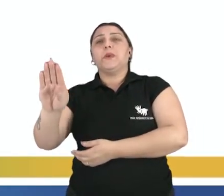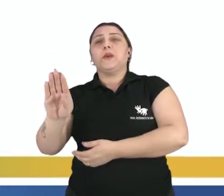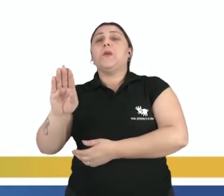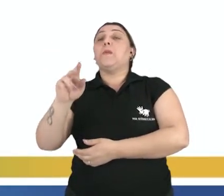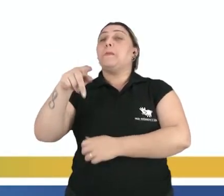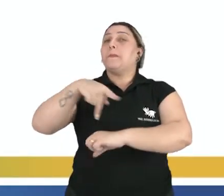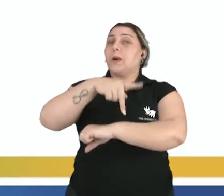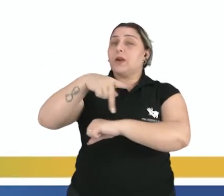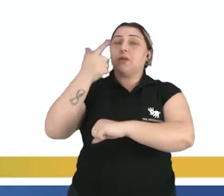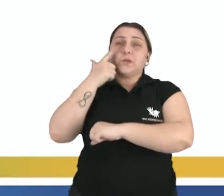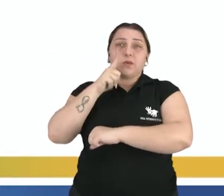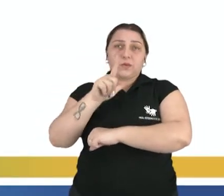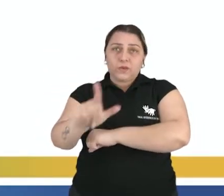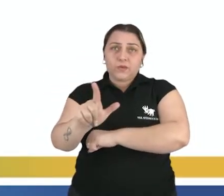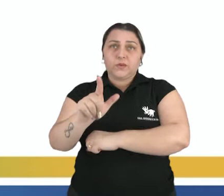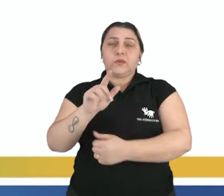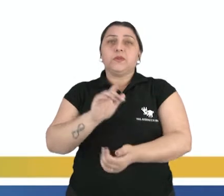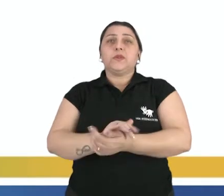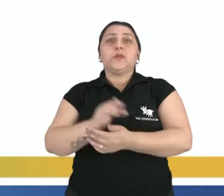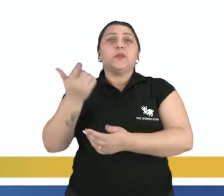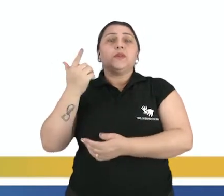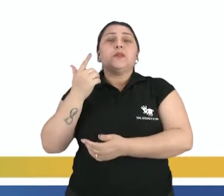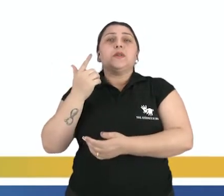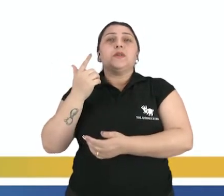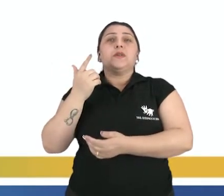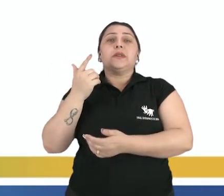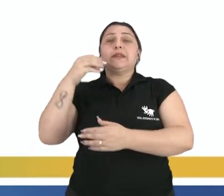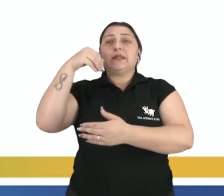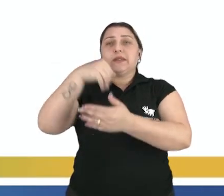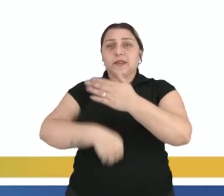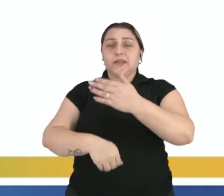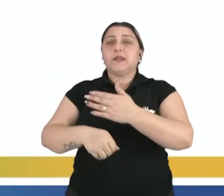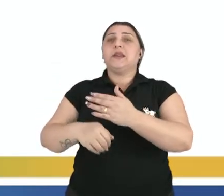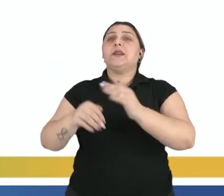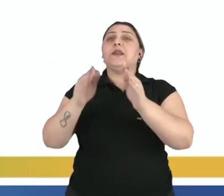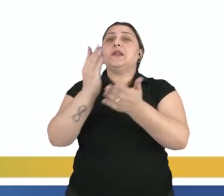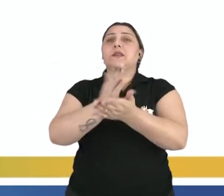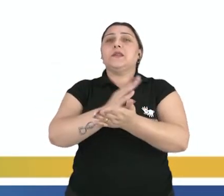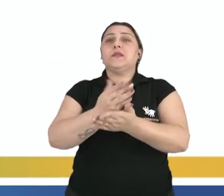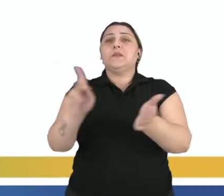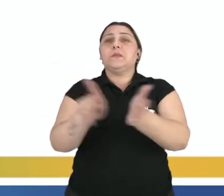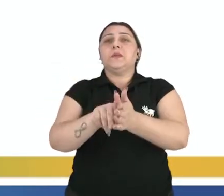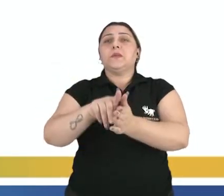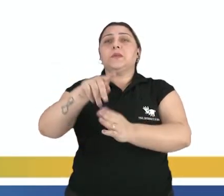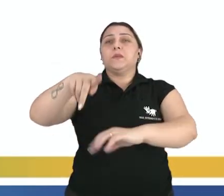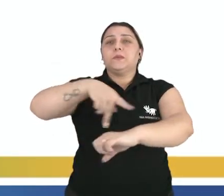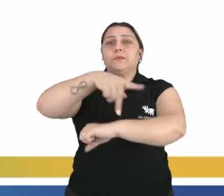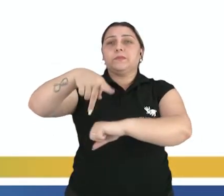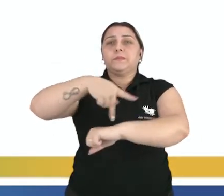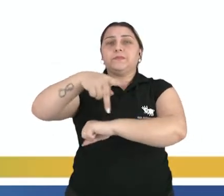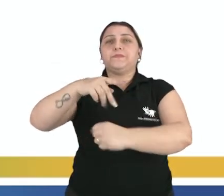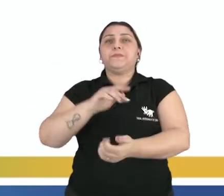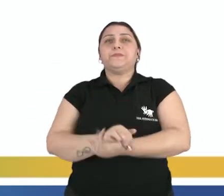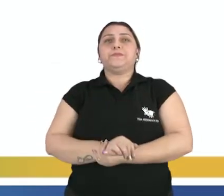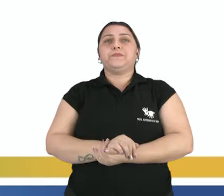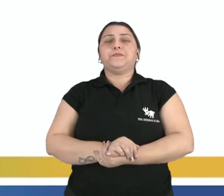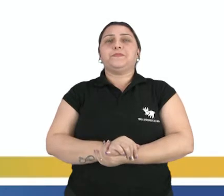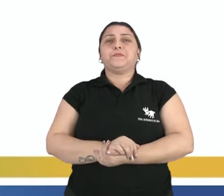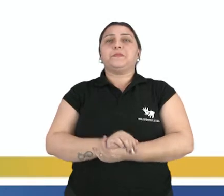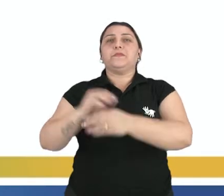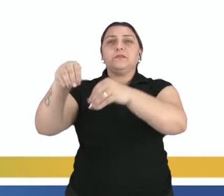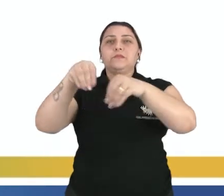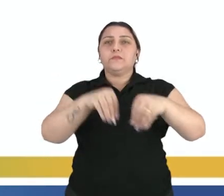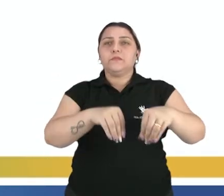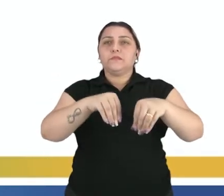que um país consegue adquirir dentro das fronteiras do seu país. Não é? Aí, com